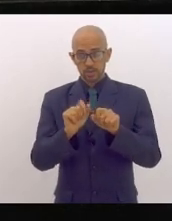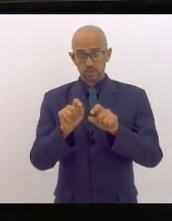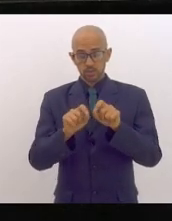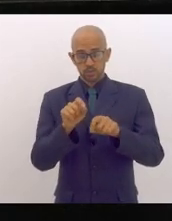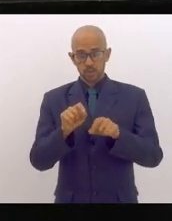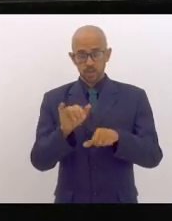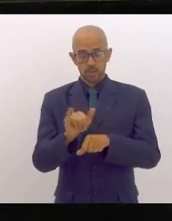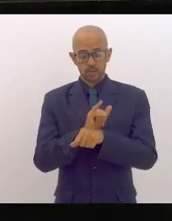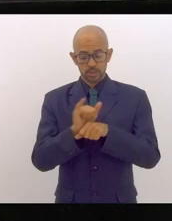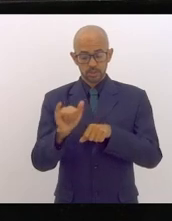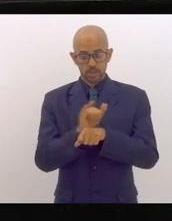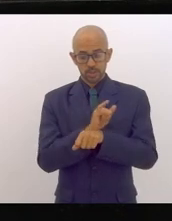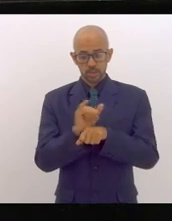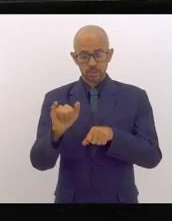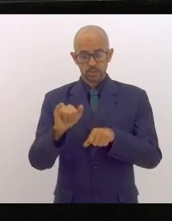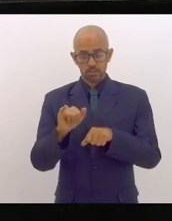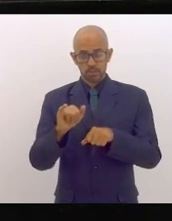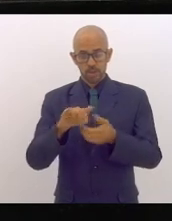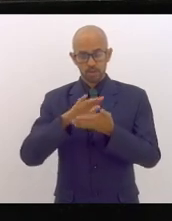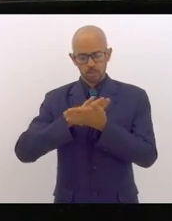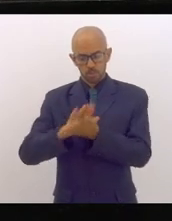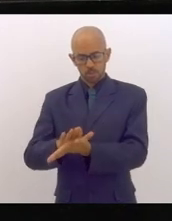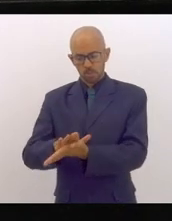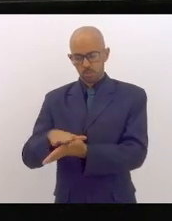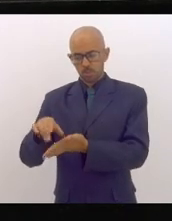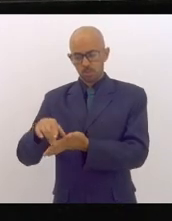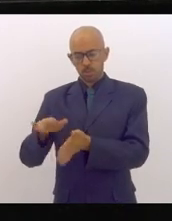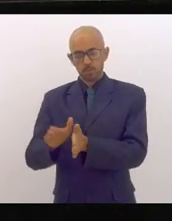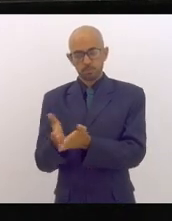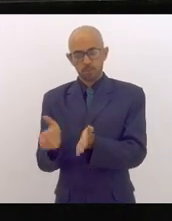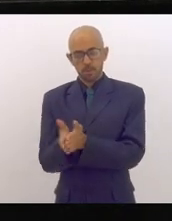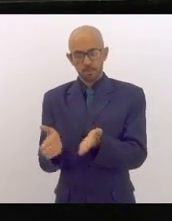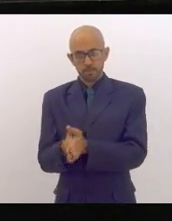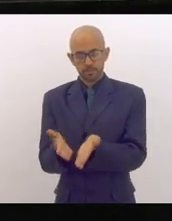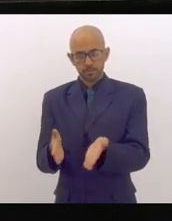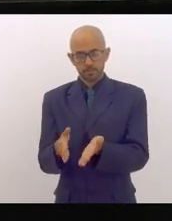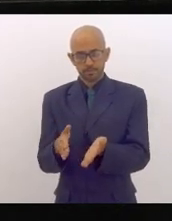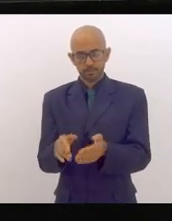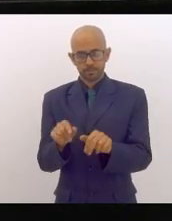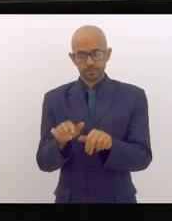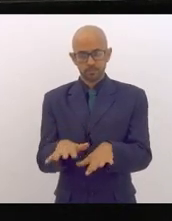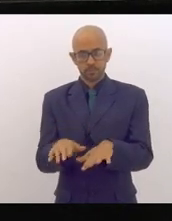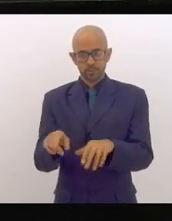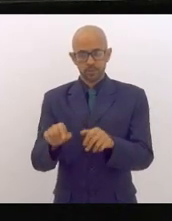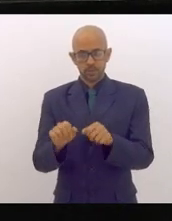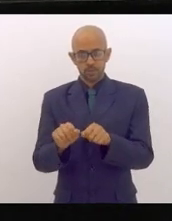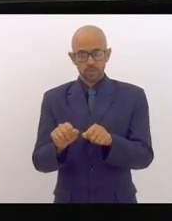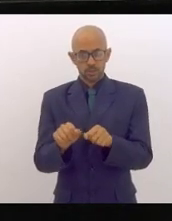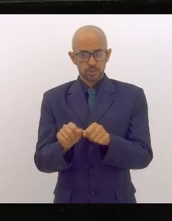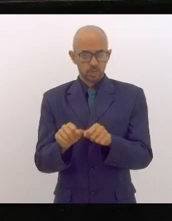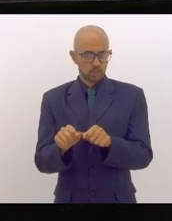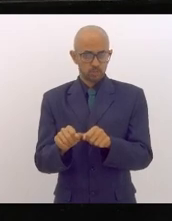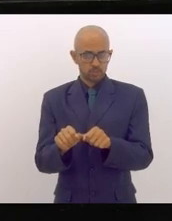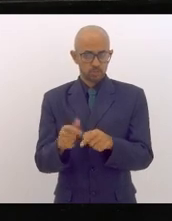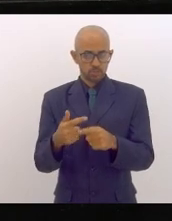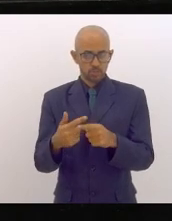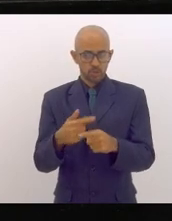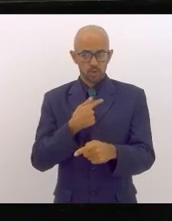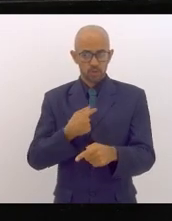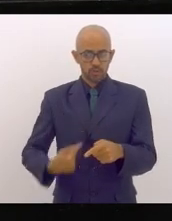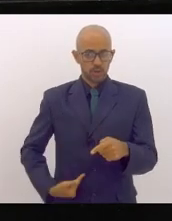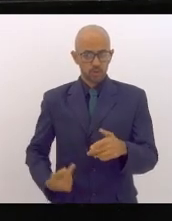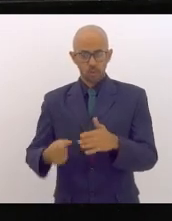dublidiar aqueles mais humildes, dessa forma que está sendo feita, assodadamente, porque o governador vetou